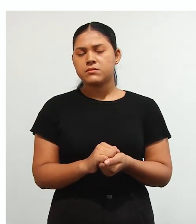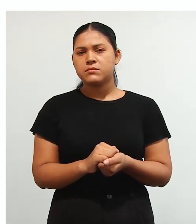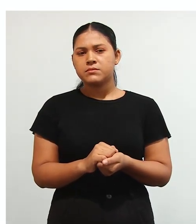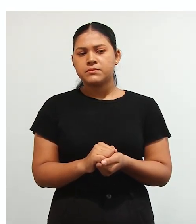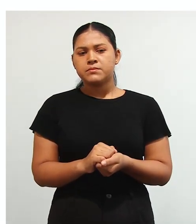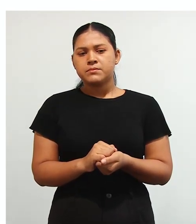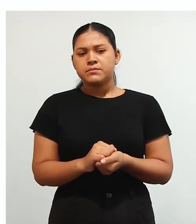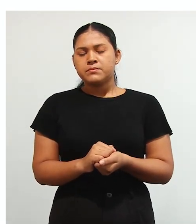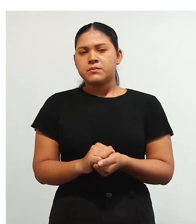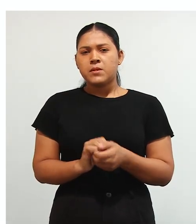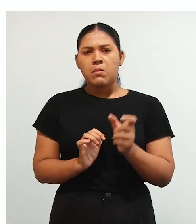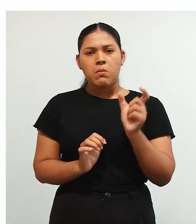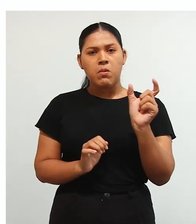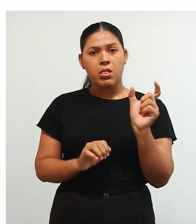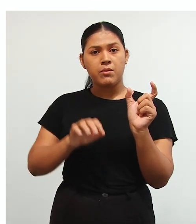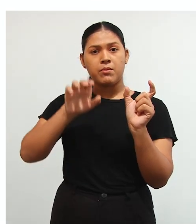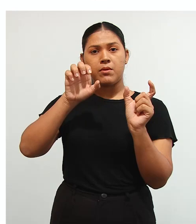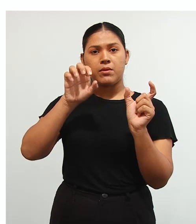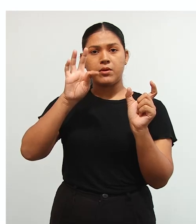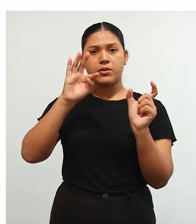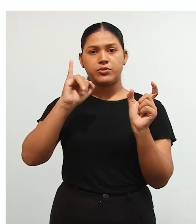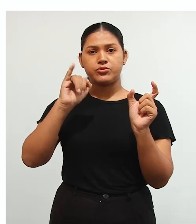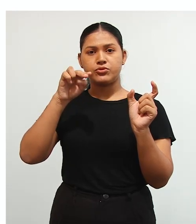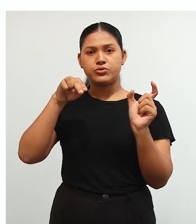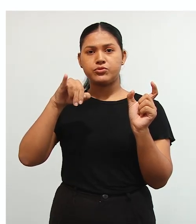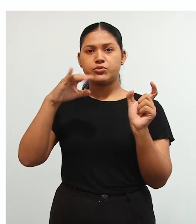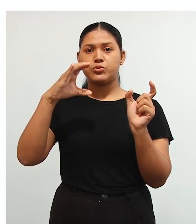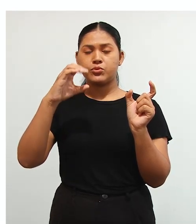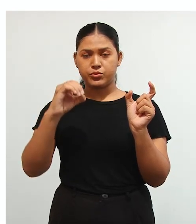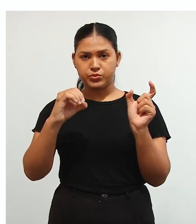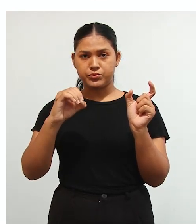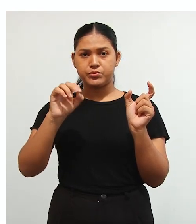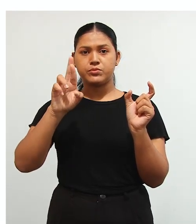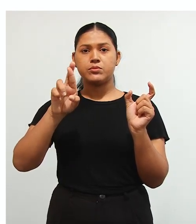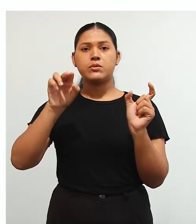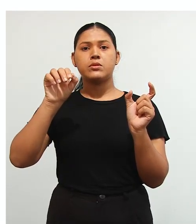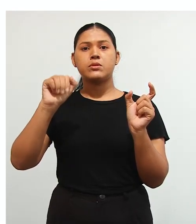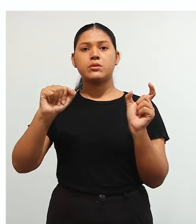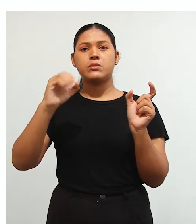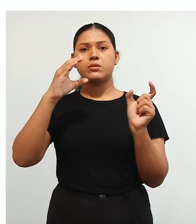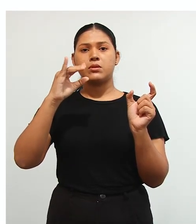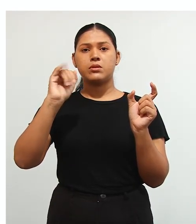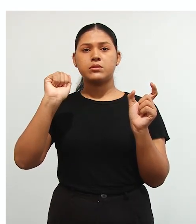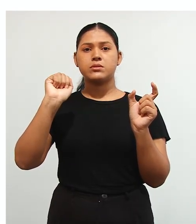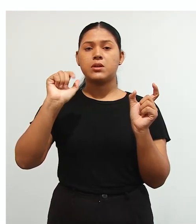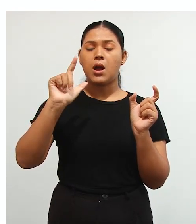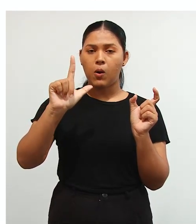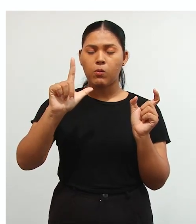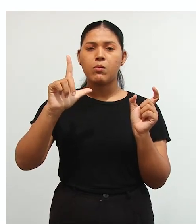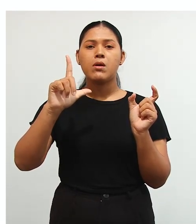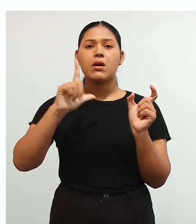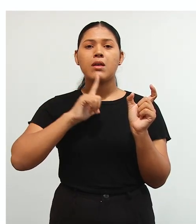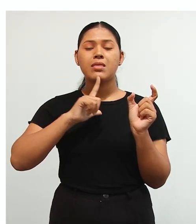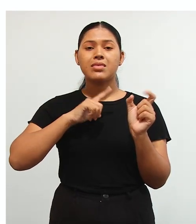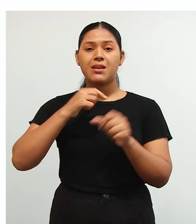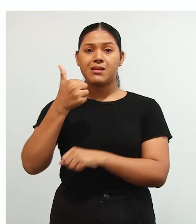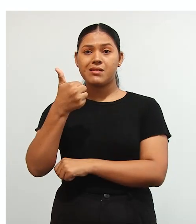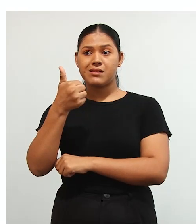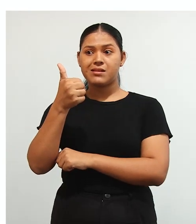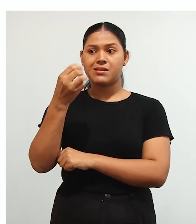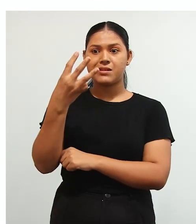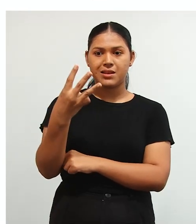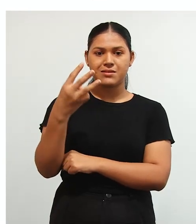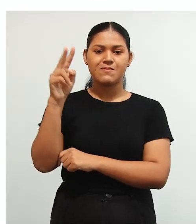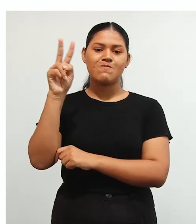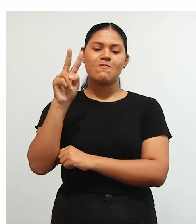expressão étnico-racial no documento de referência, ela tem 13 ocorrências. Se eu